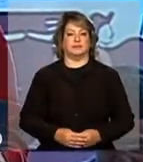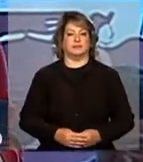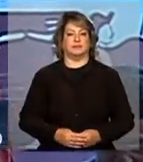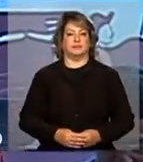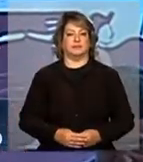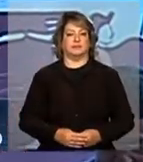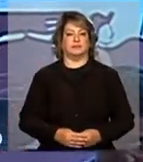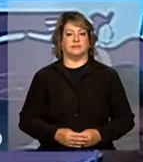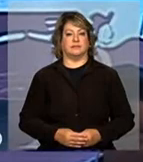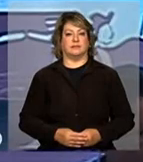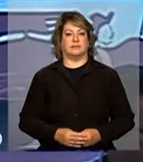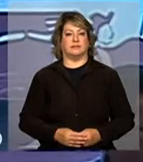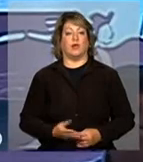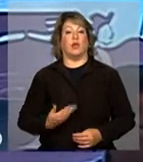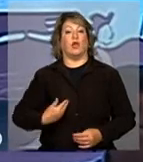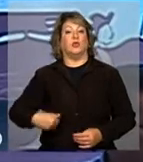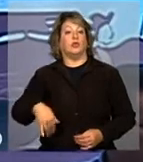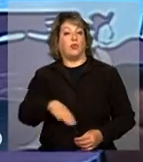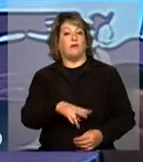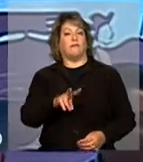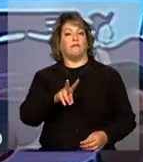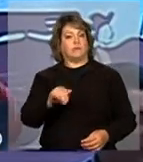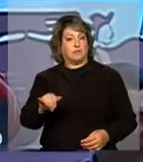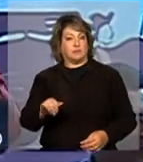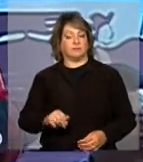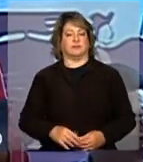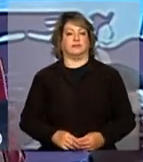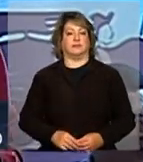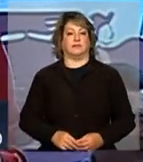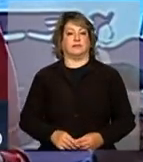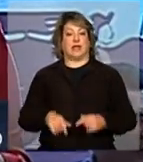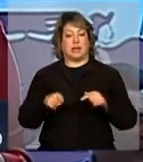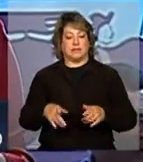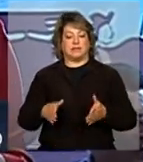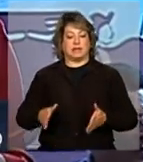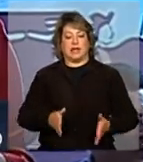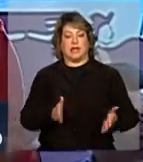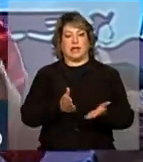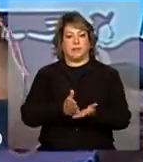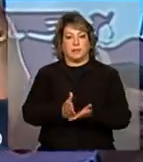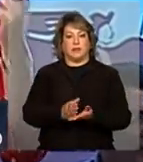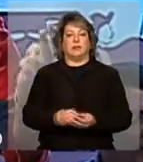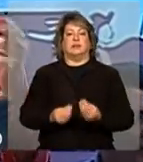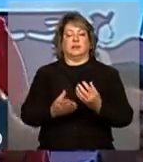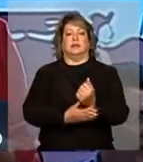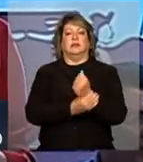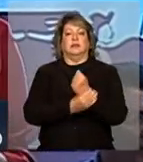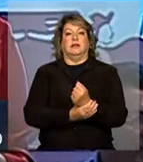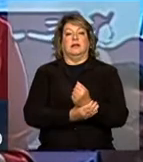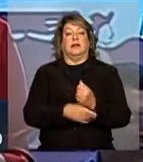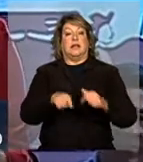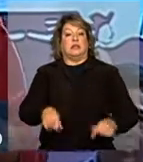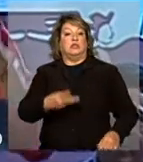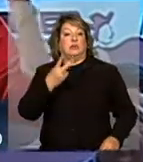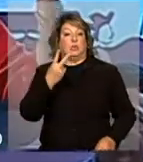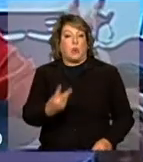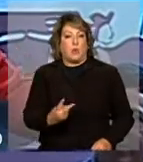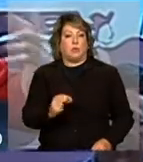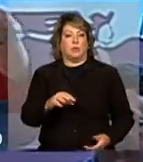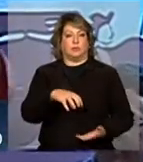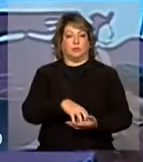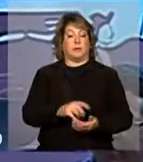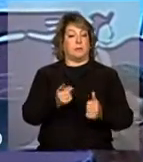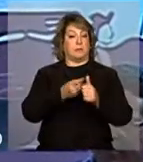E nós vamos, por esse caminho, assegurar esses dois movimentos.